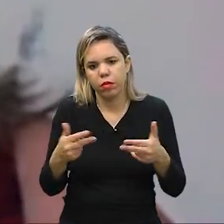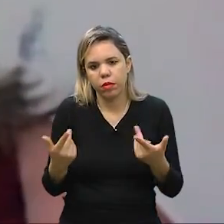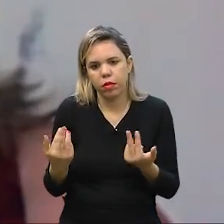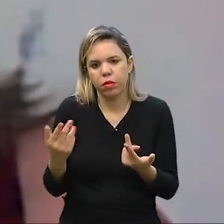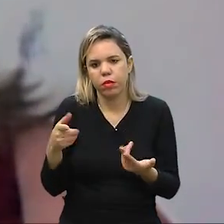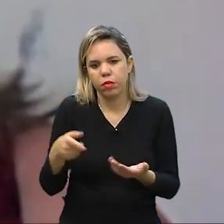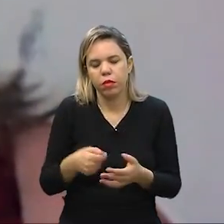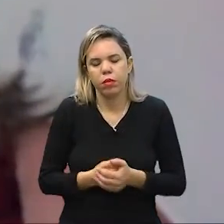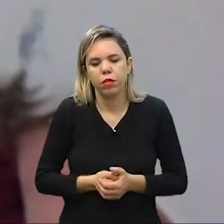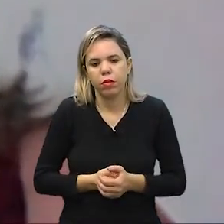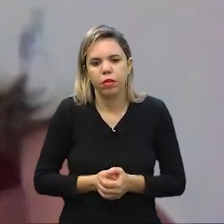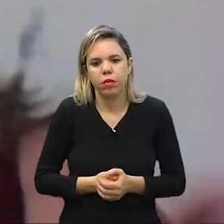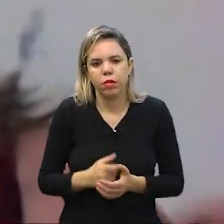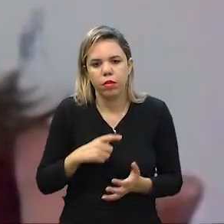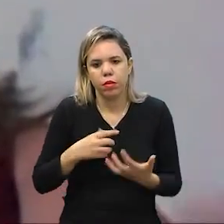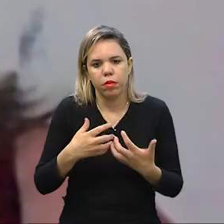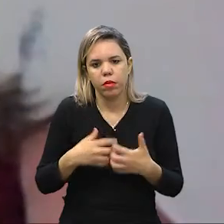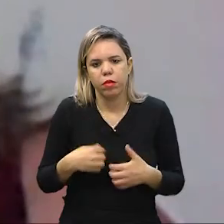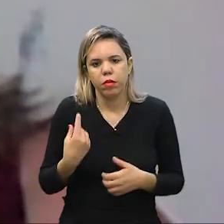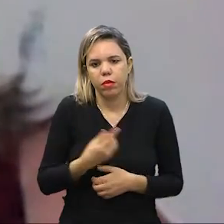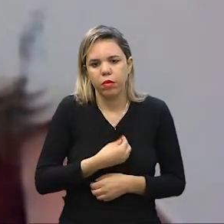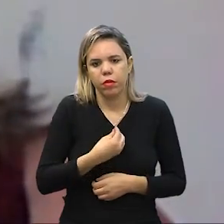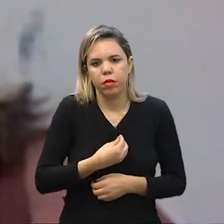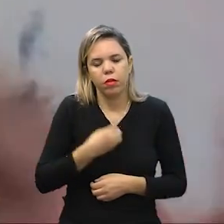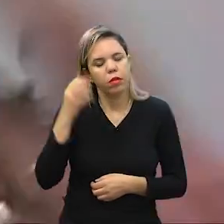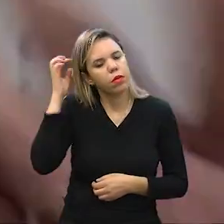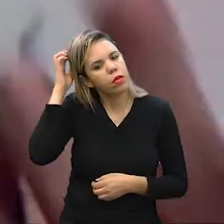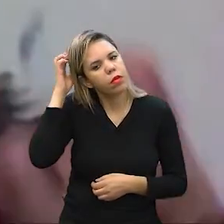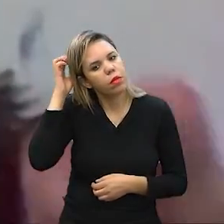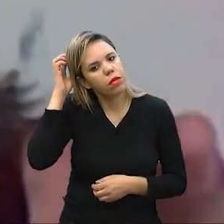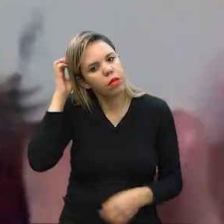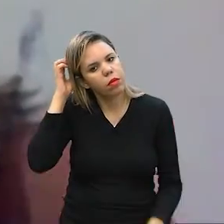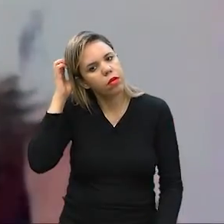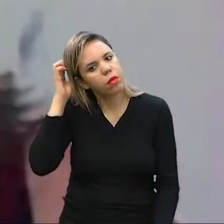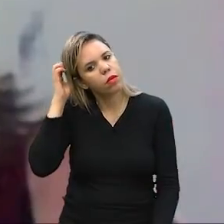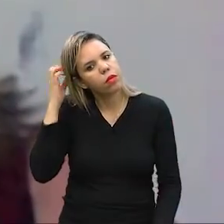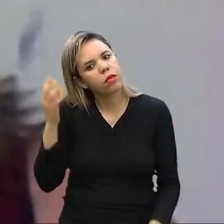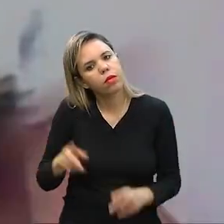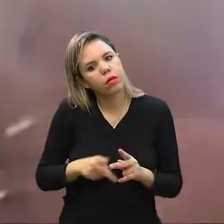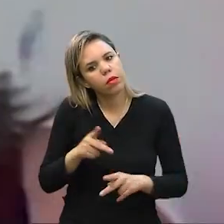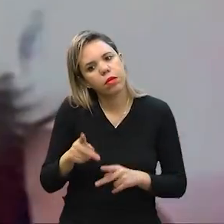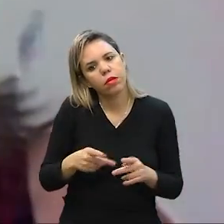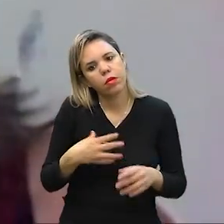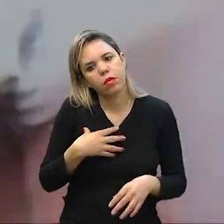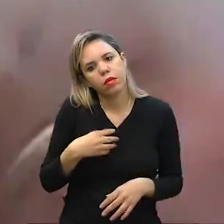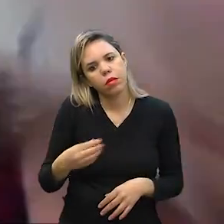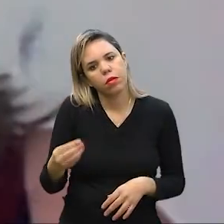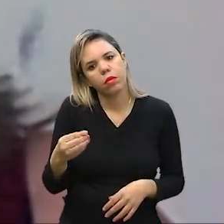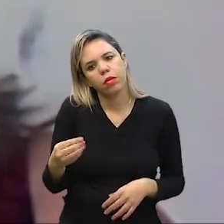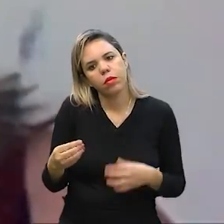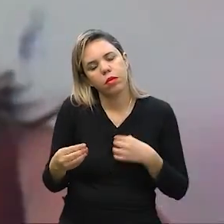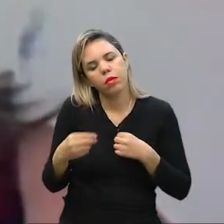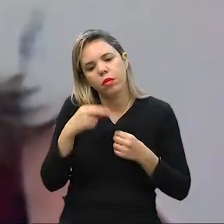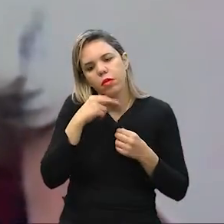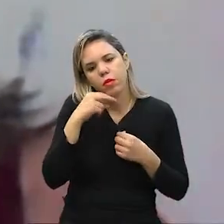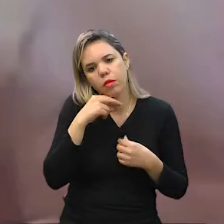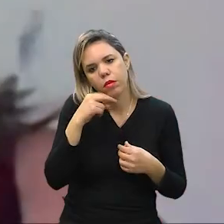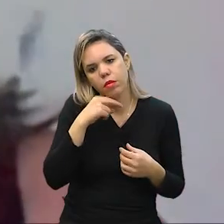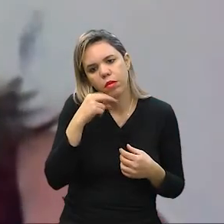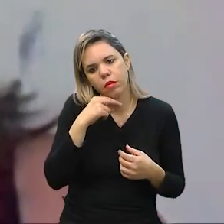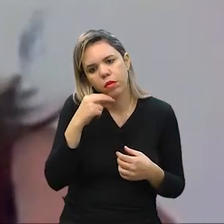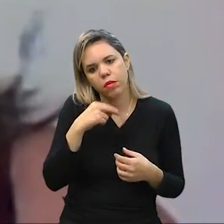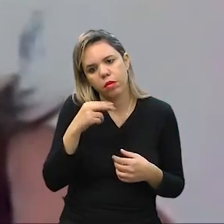como essas, que têm consequências para as nossas vidas, para as vidas dos nossos filhos, dos nossos netos, né,